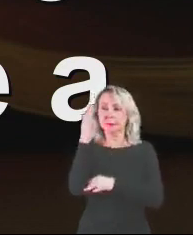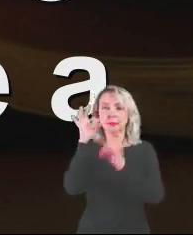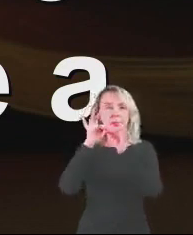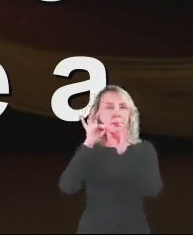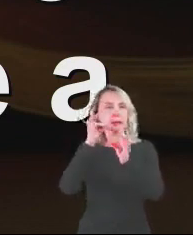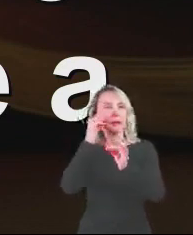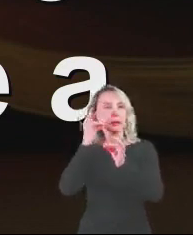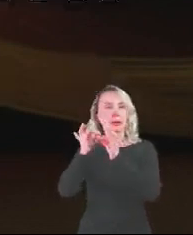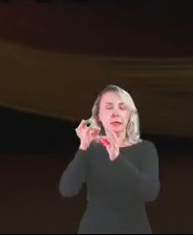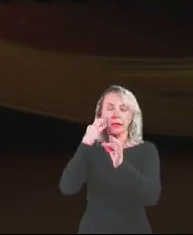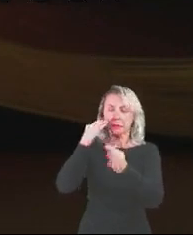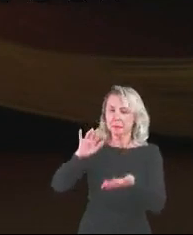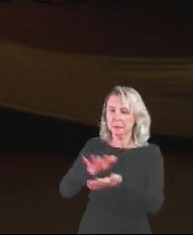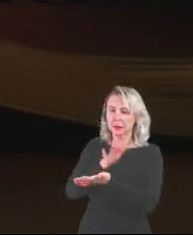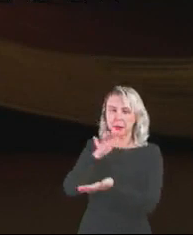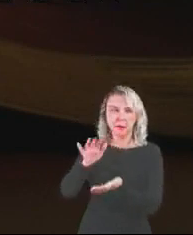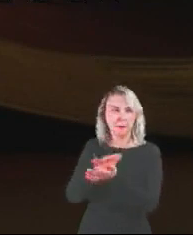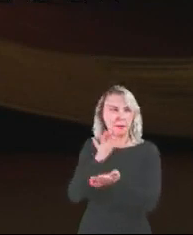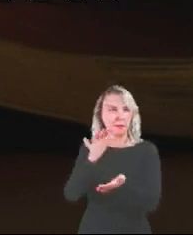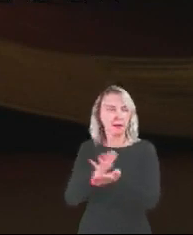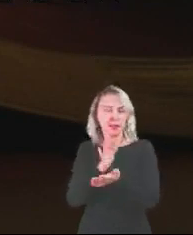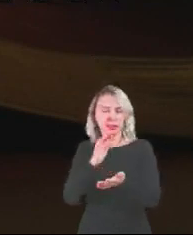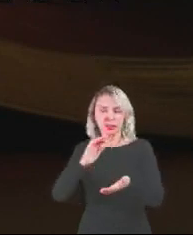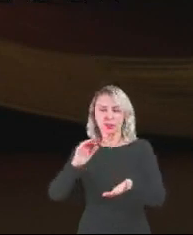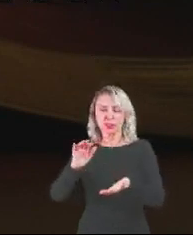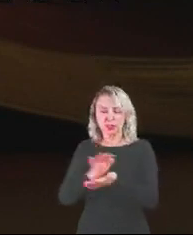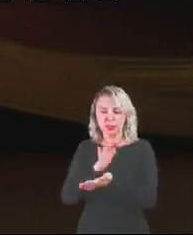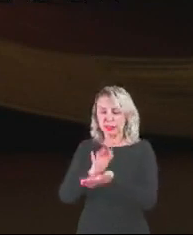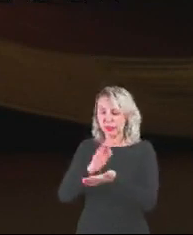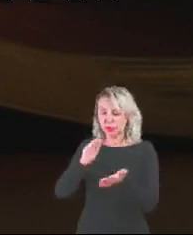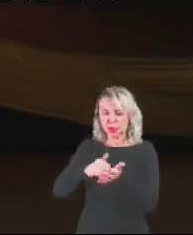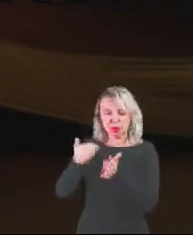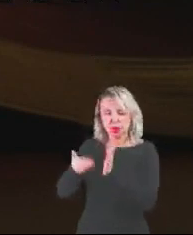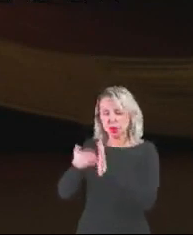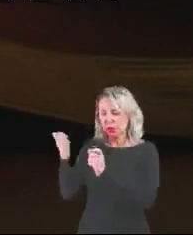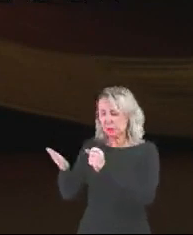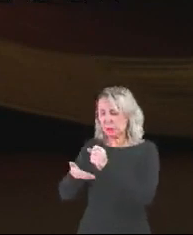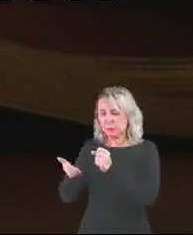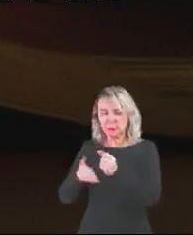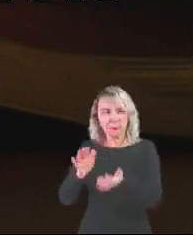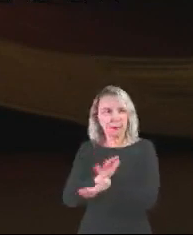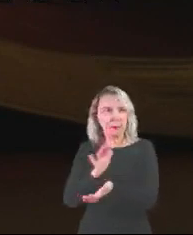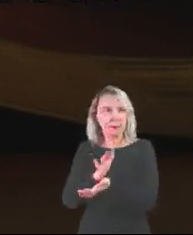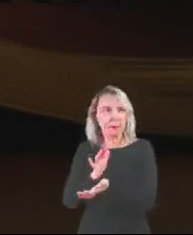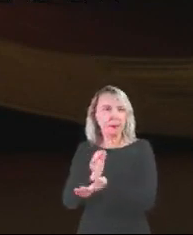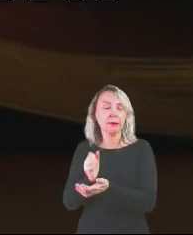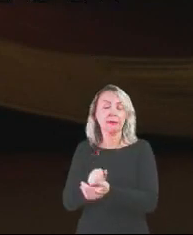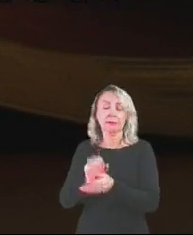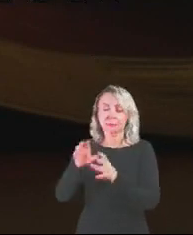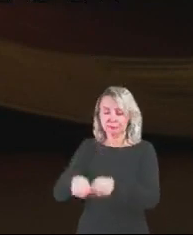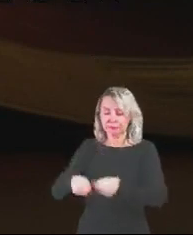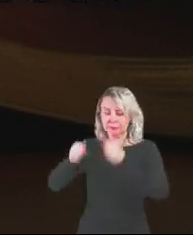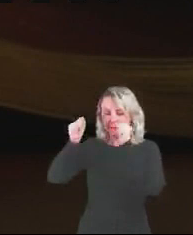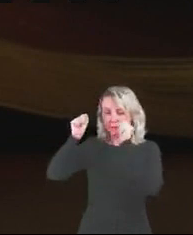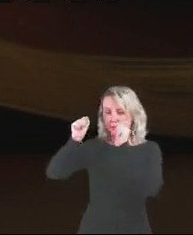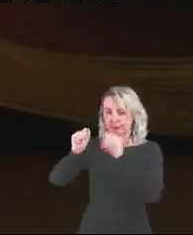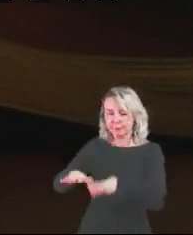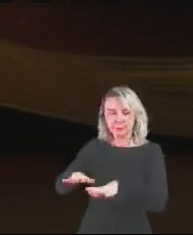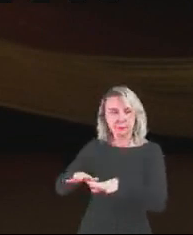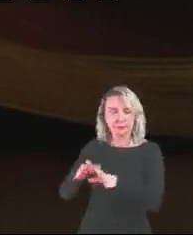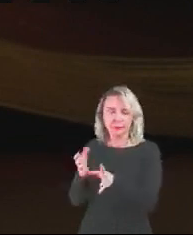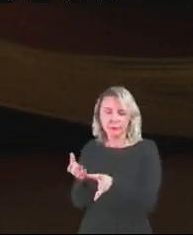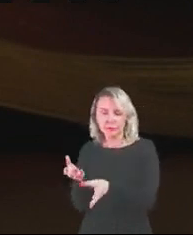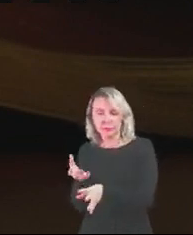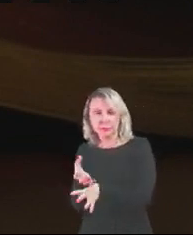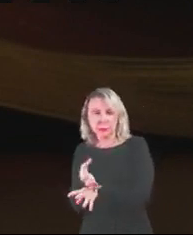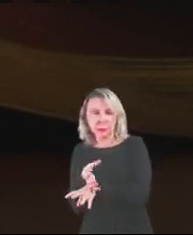Despiu-a toda e a lançou por terra. Os seus ramos se embranqueceram.